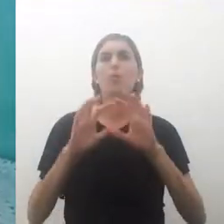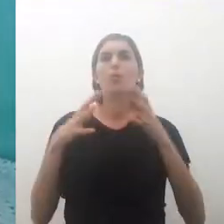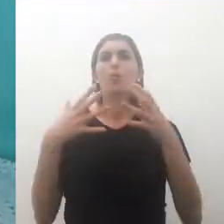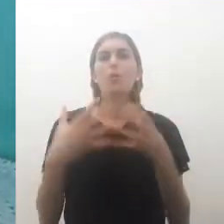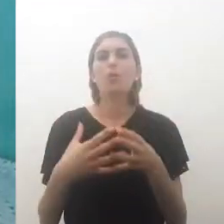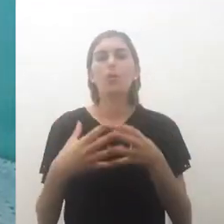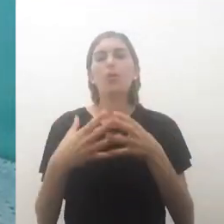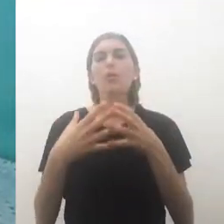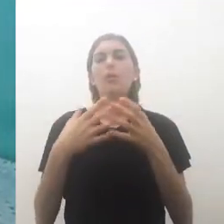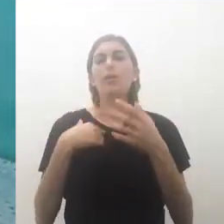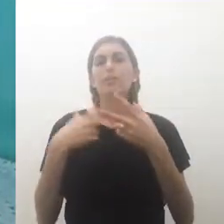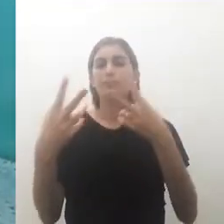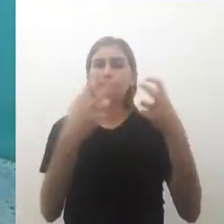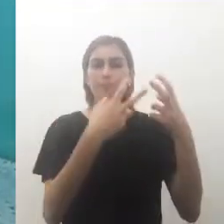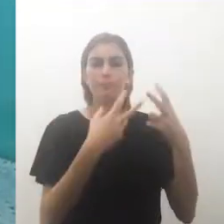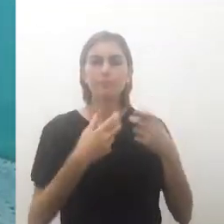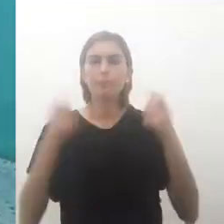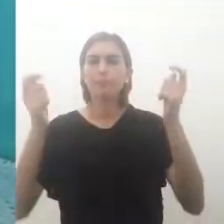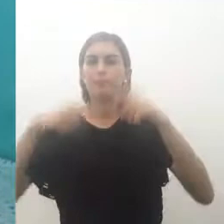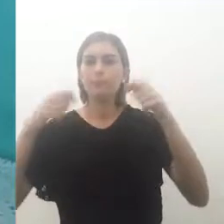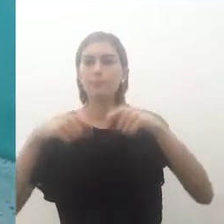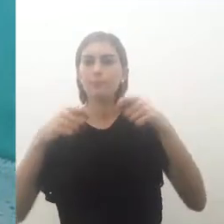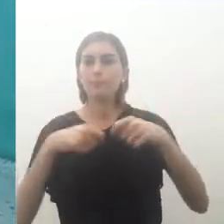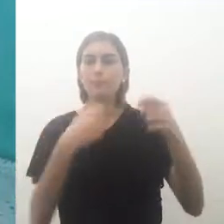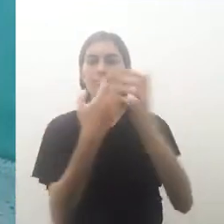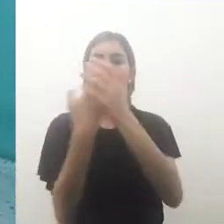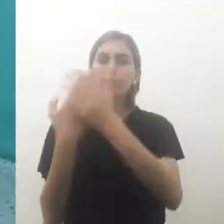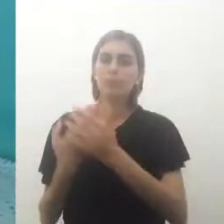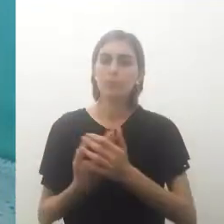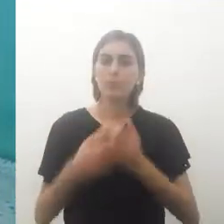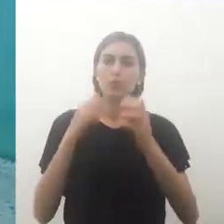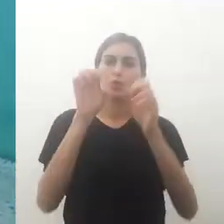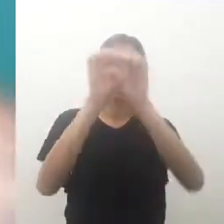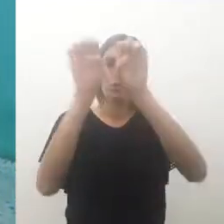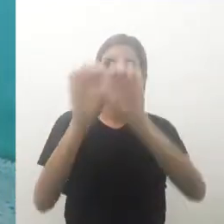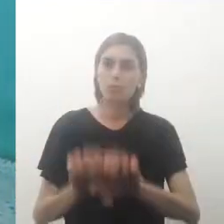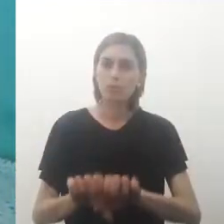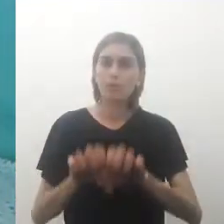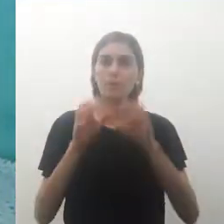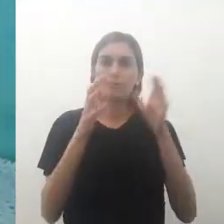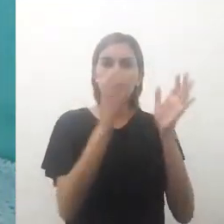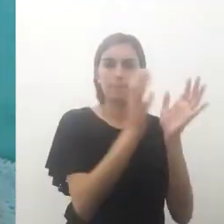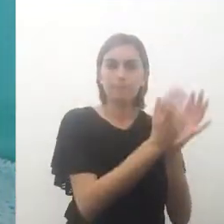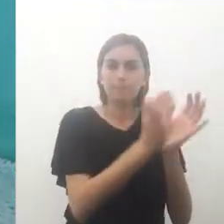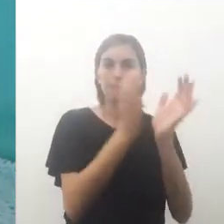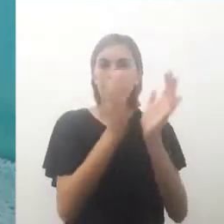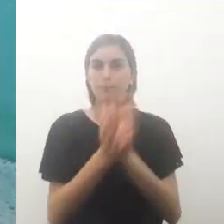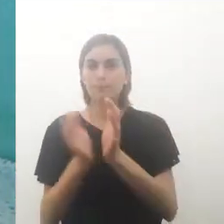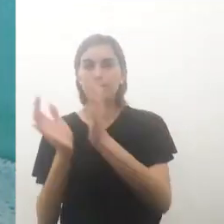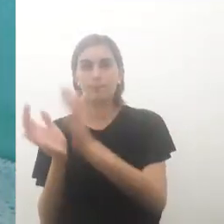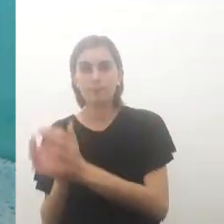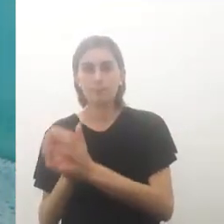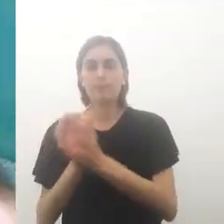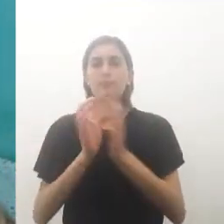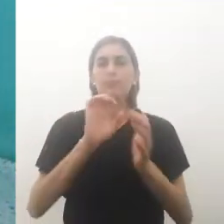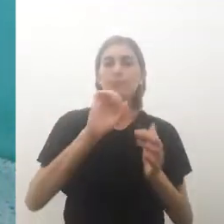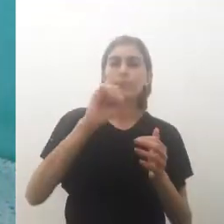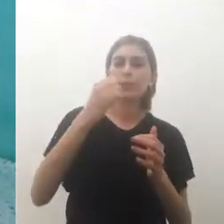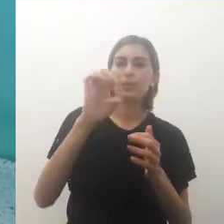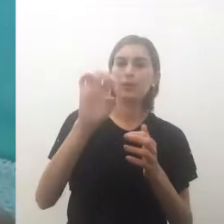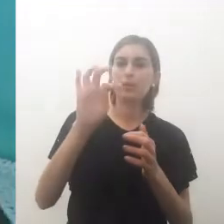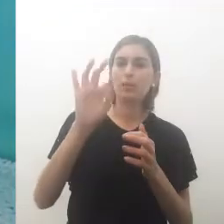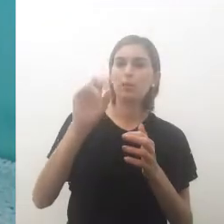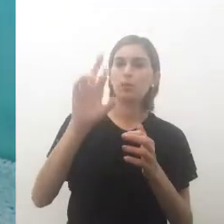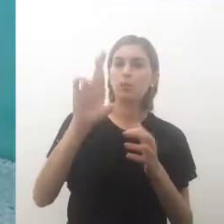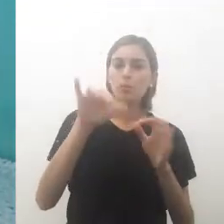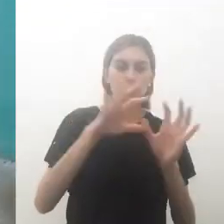a organização, e ele percebeu que poderia ser estruturada em partes, em departamentos, em setores, e